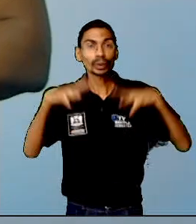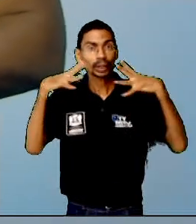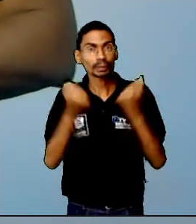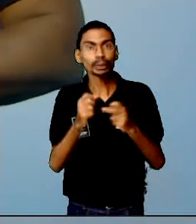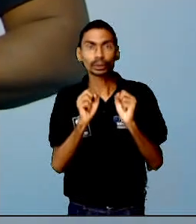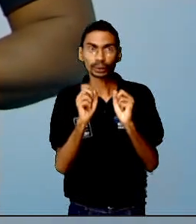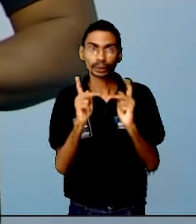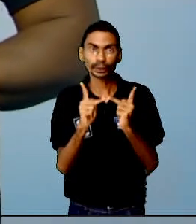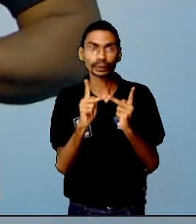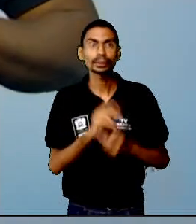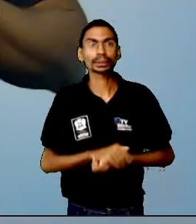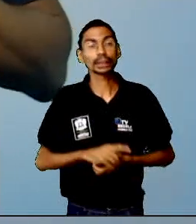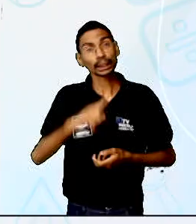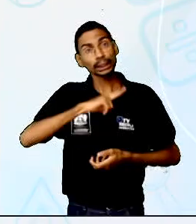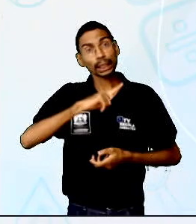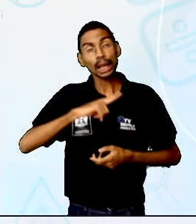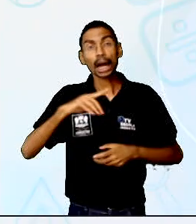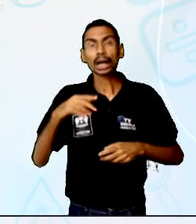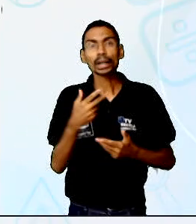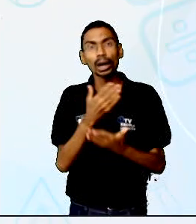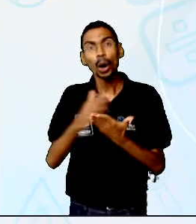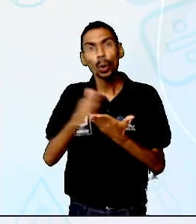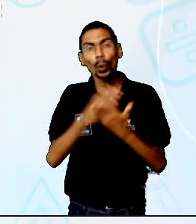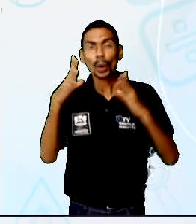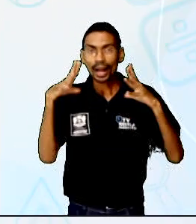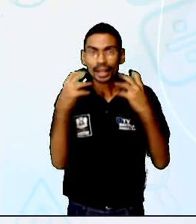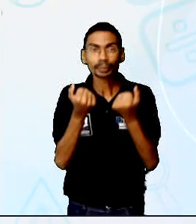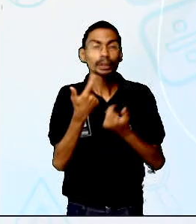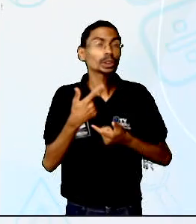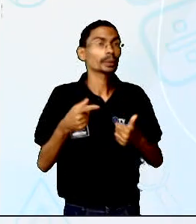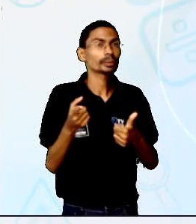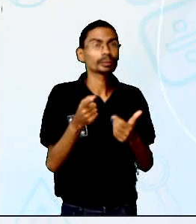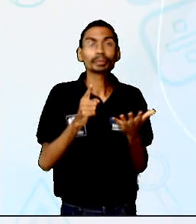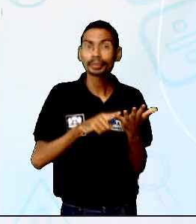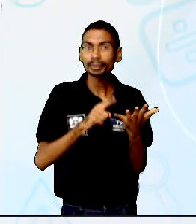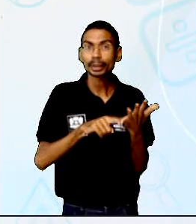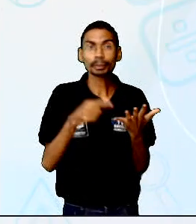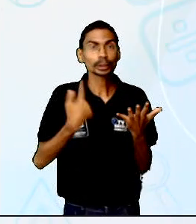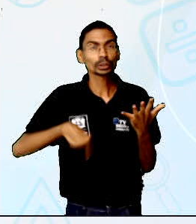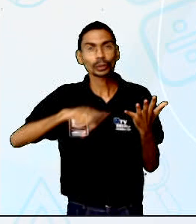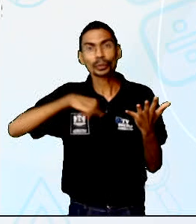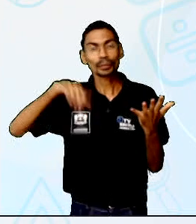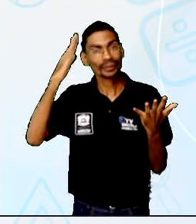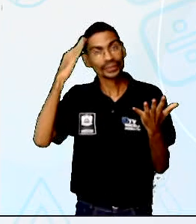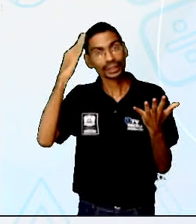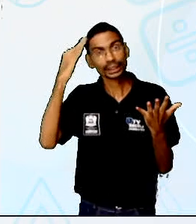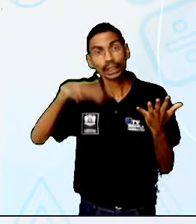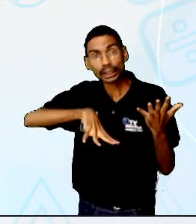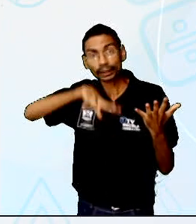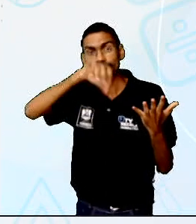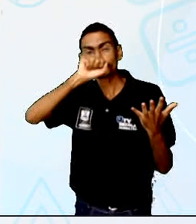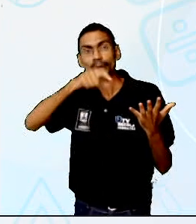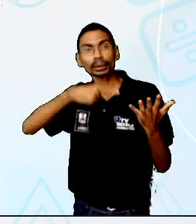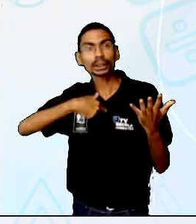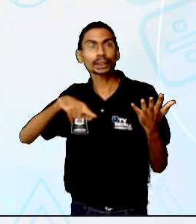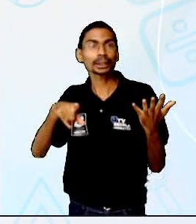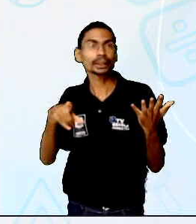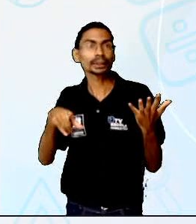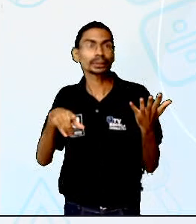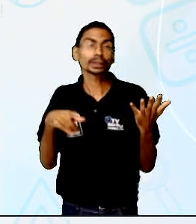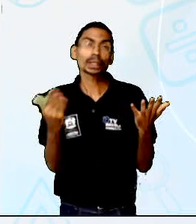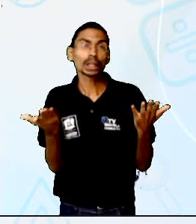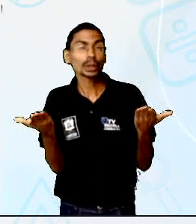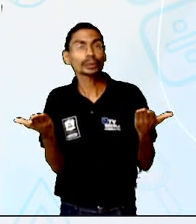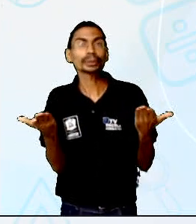ok? Existem alguns animais, primeiramente, para a gente poder entender, respiração é o ato de fazer a